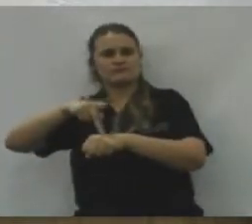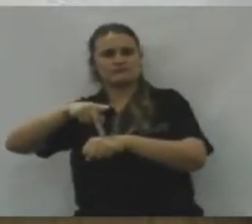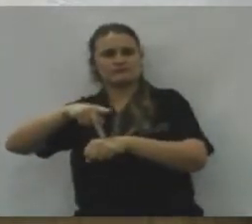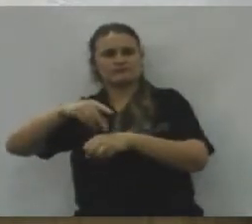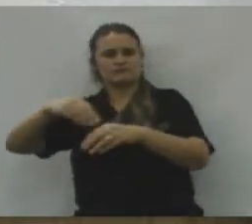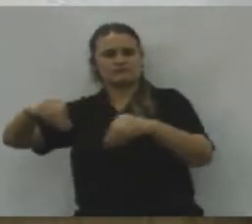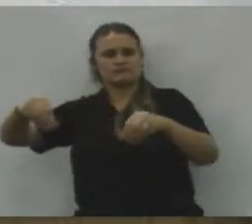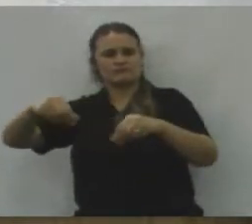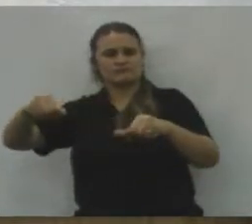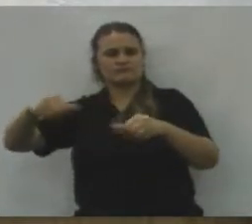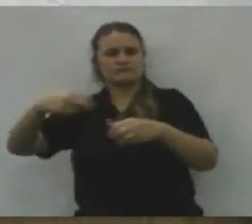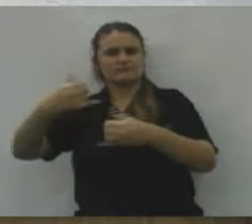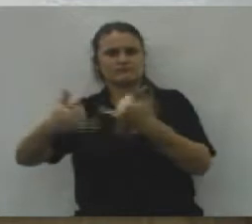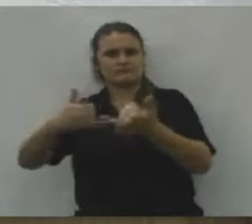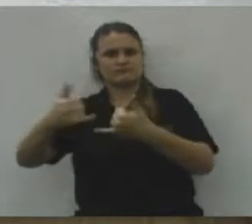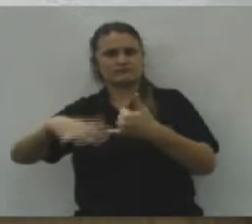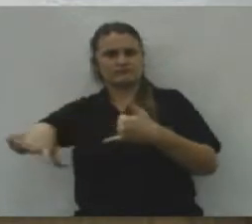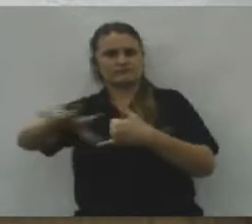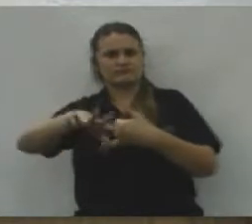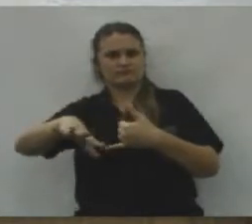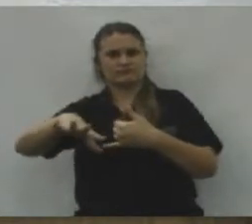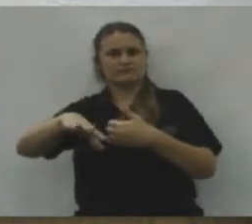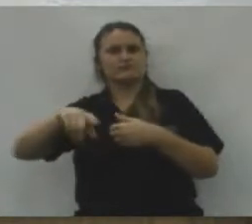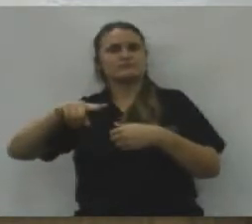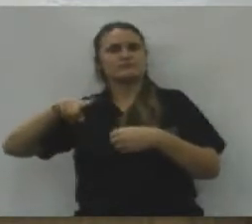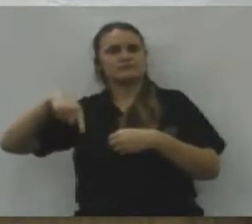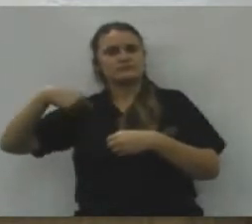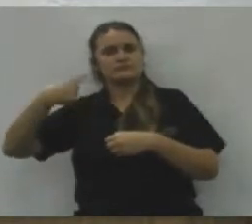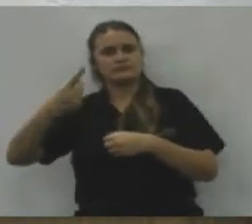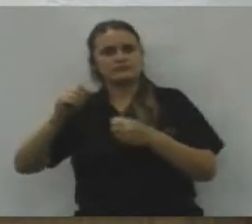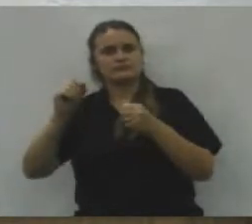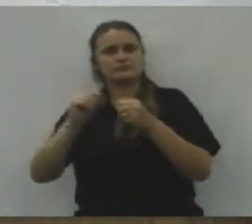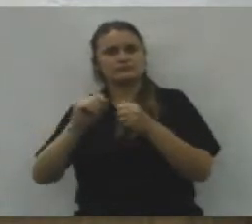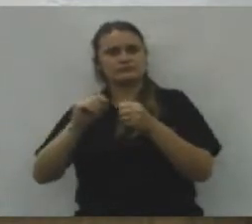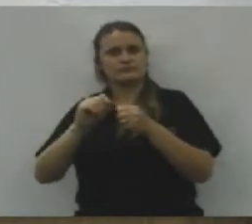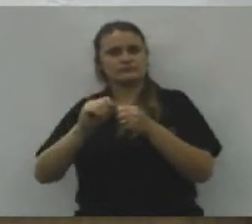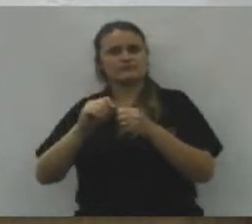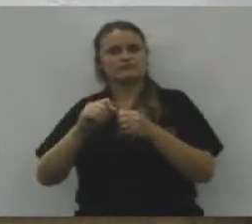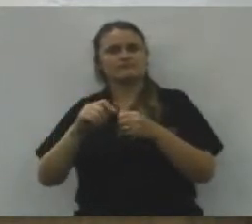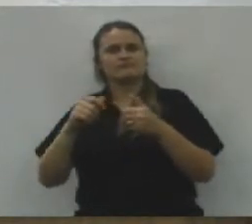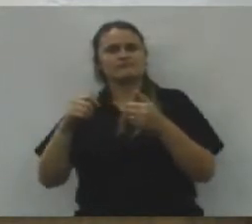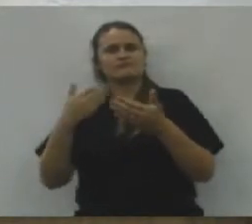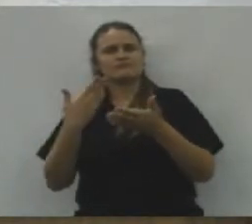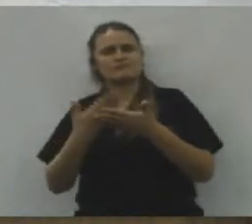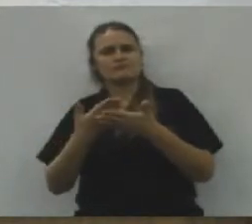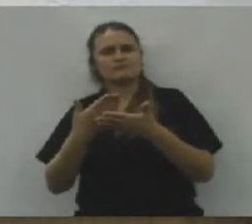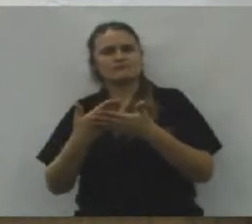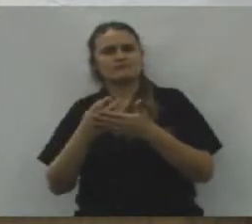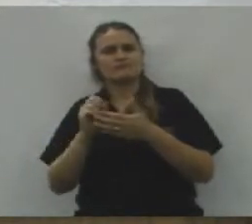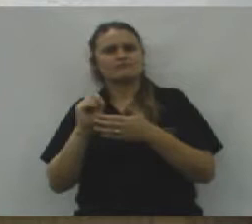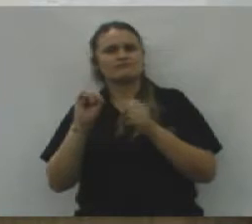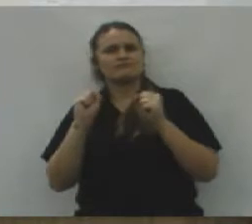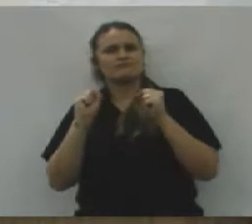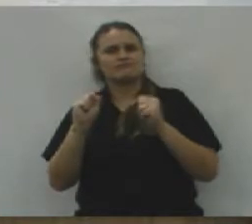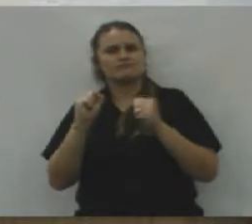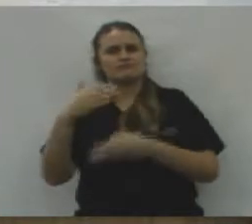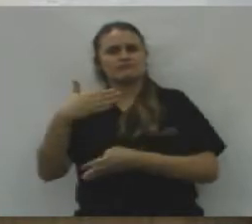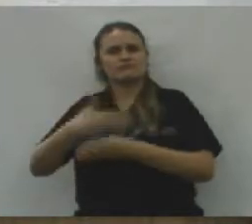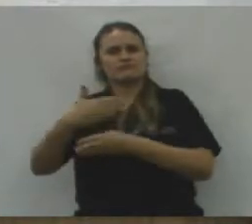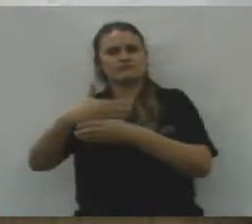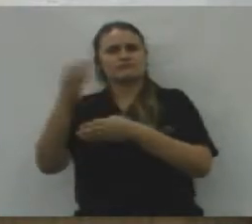parque. Solicito ainda que, posteriormente, seja realizado estudo para se viabilizar a construção de um